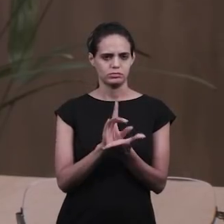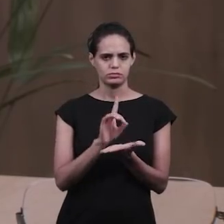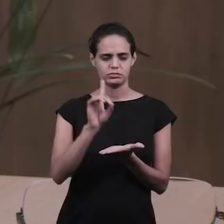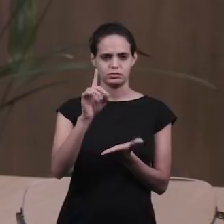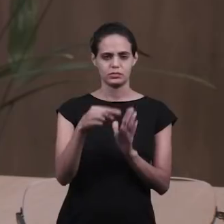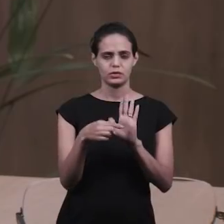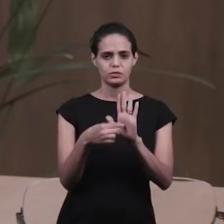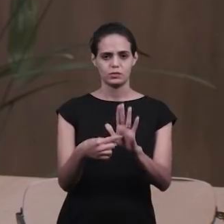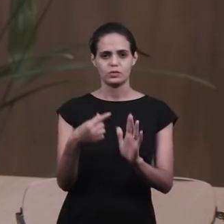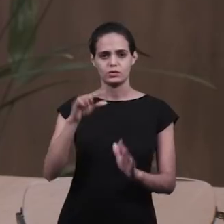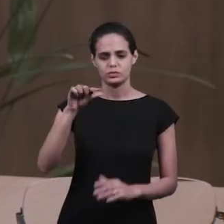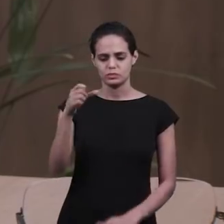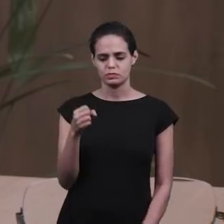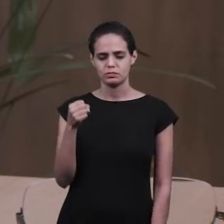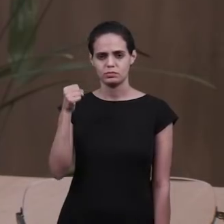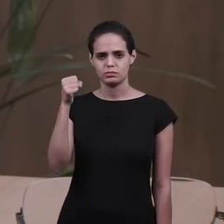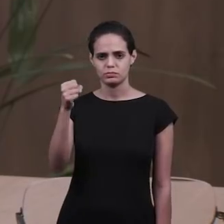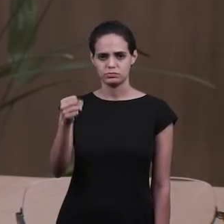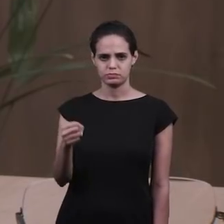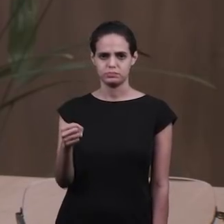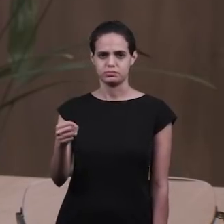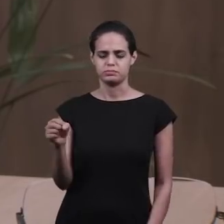apacentador e do mestre, que é o ensino.